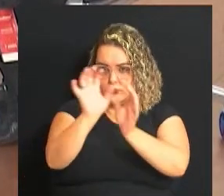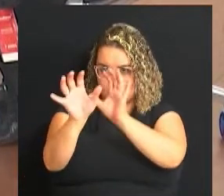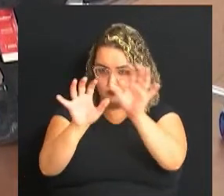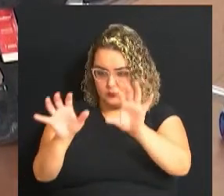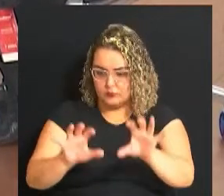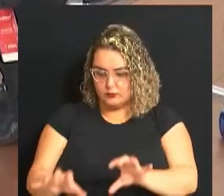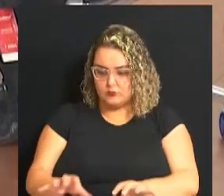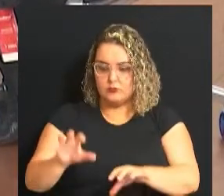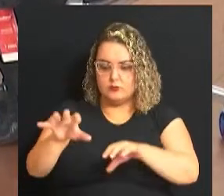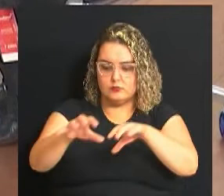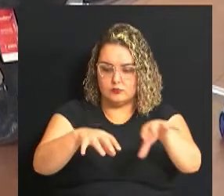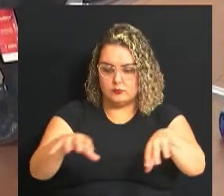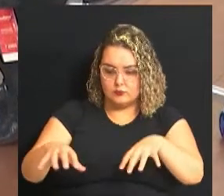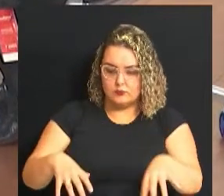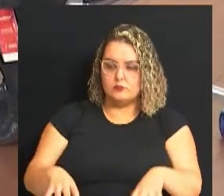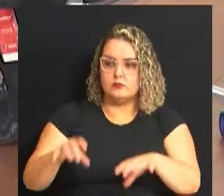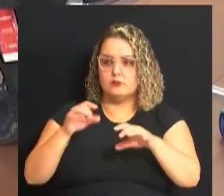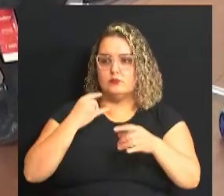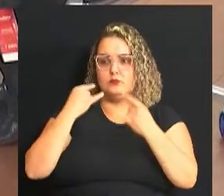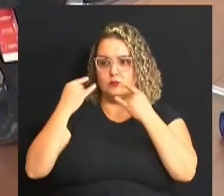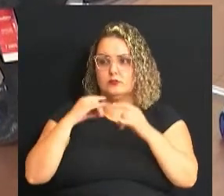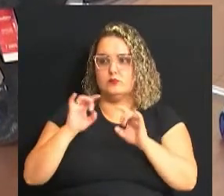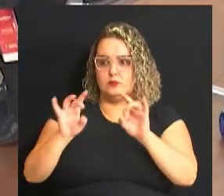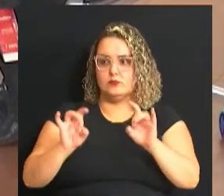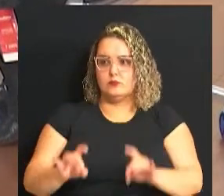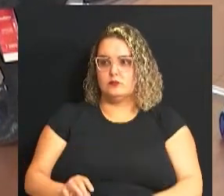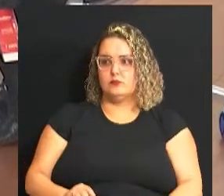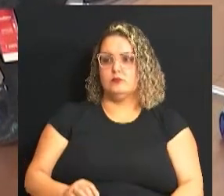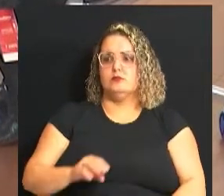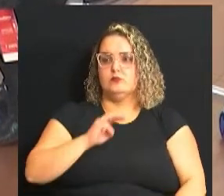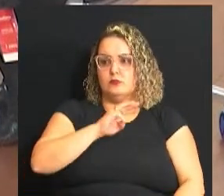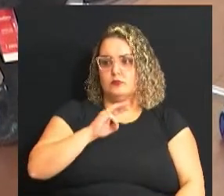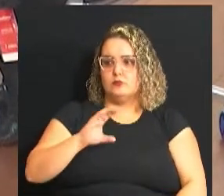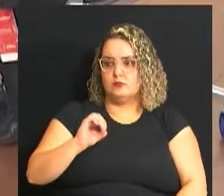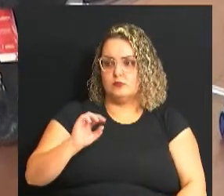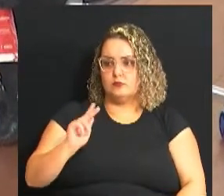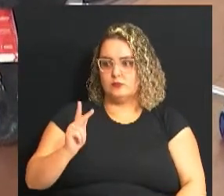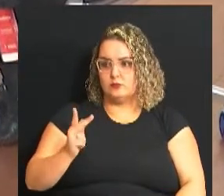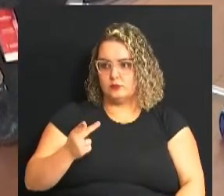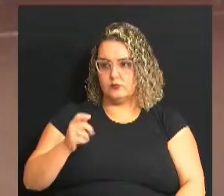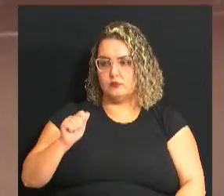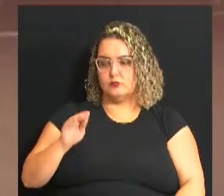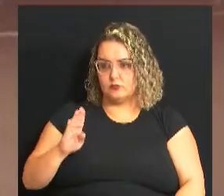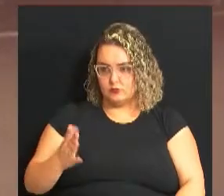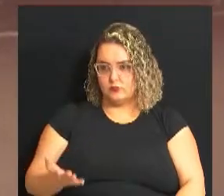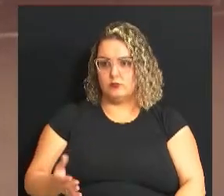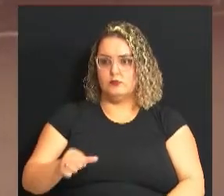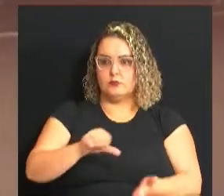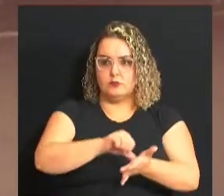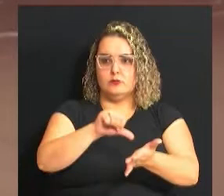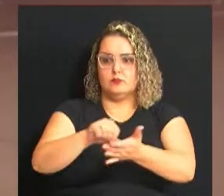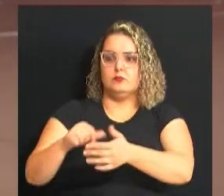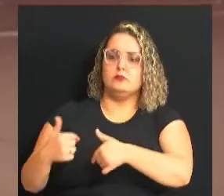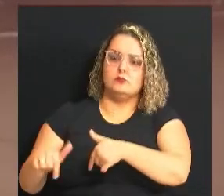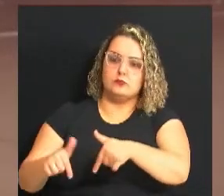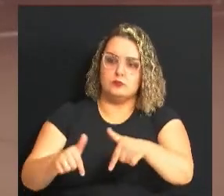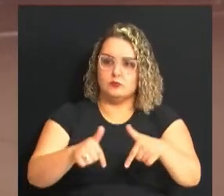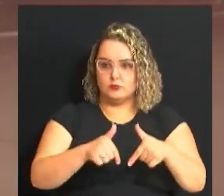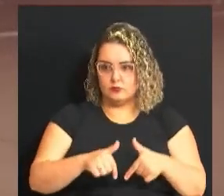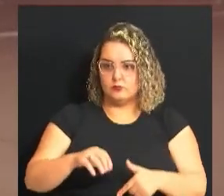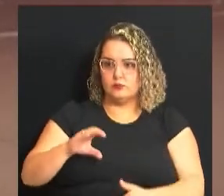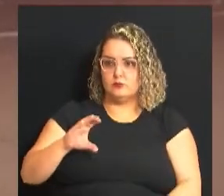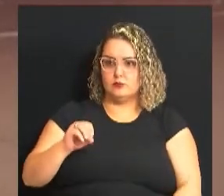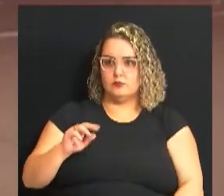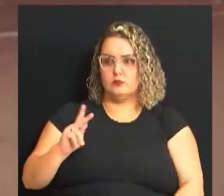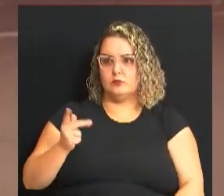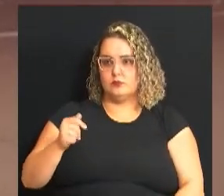específico. No site da Coab, nós temos a relação dos núcleos que estão sendo trabalhados pela Coab. Então, lá